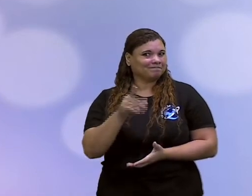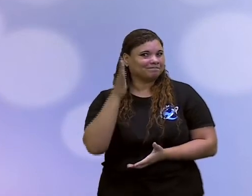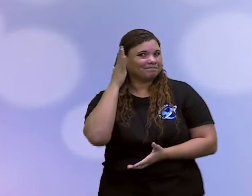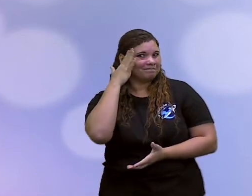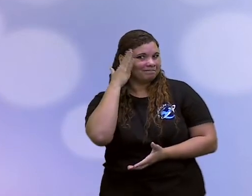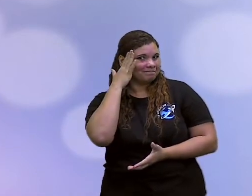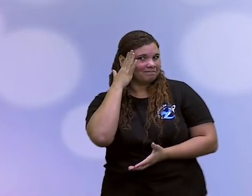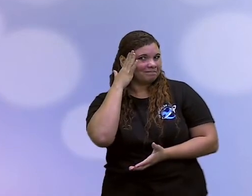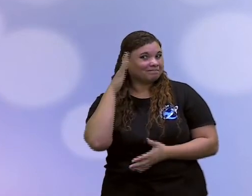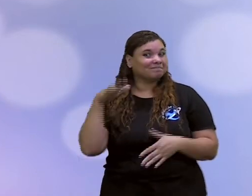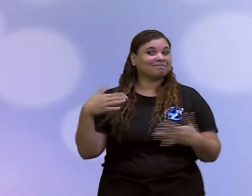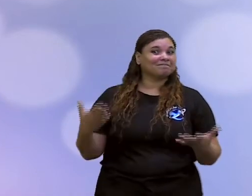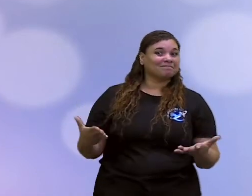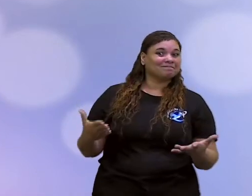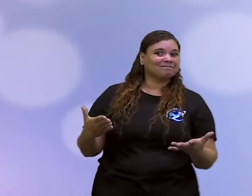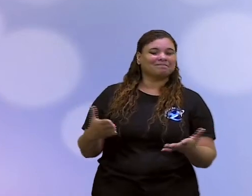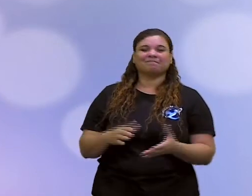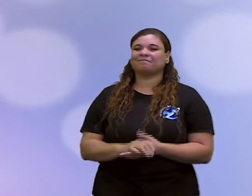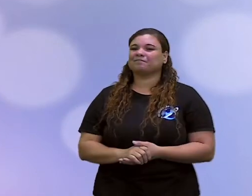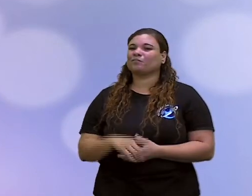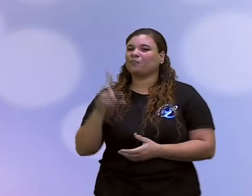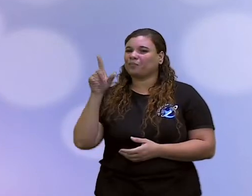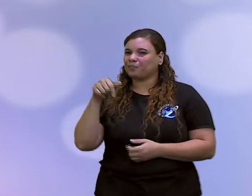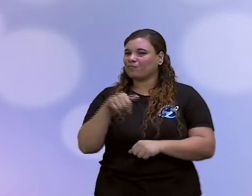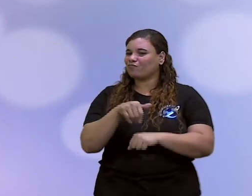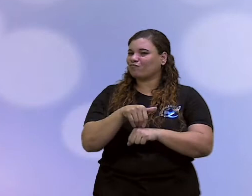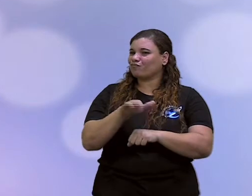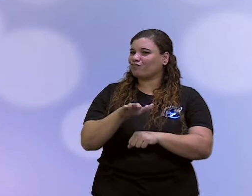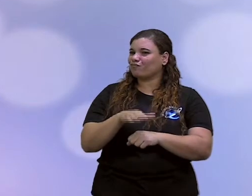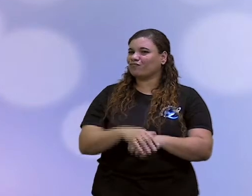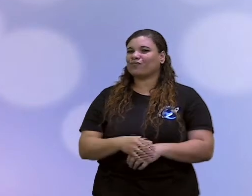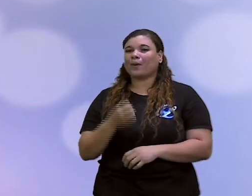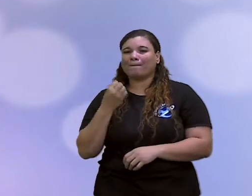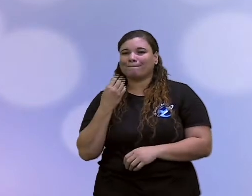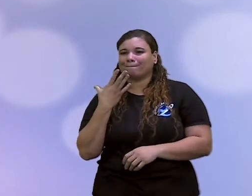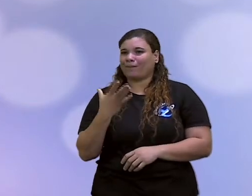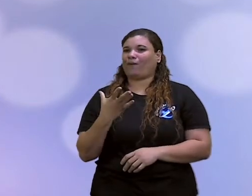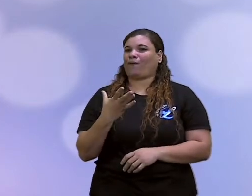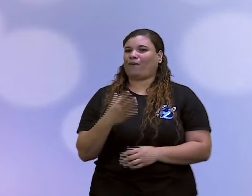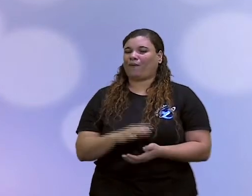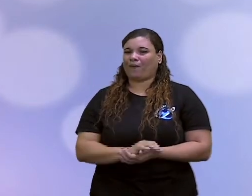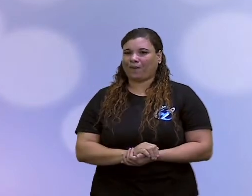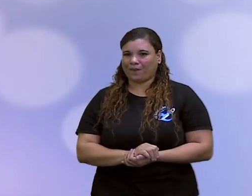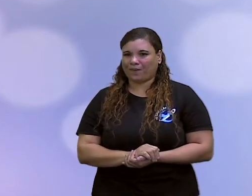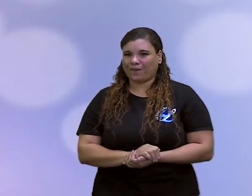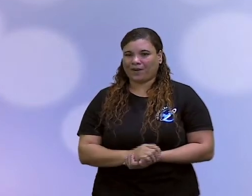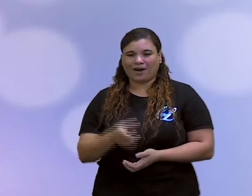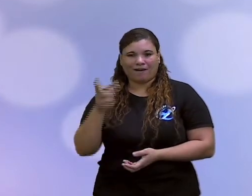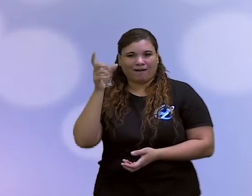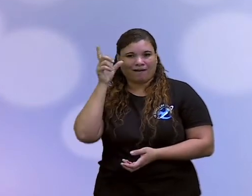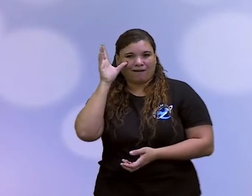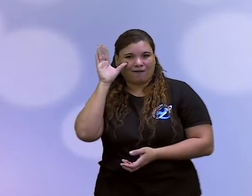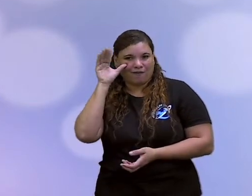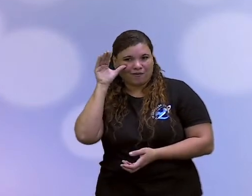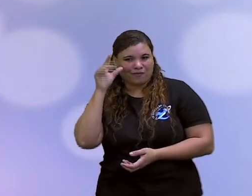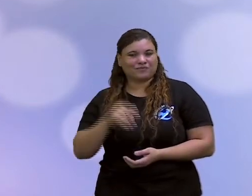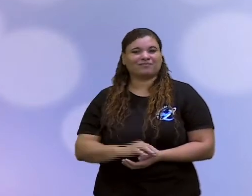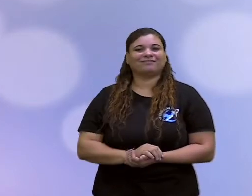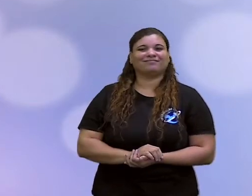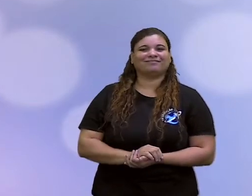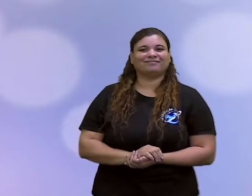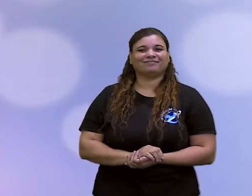sabe, né, estudante? Que é uma informação aqui que a gente tem no sentido de ser uma curiosidade. E aí